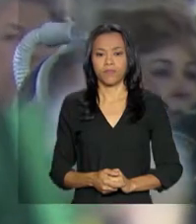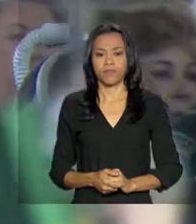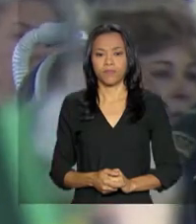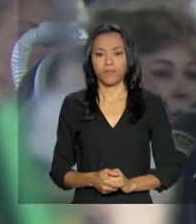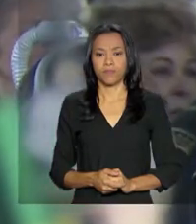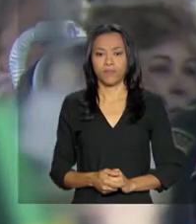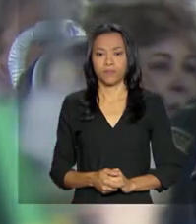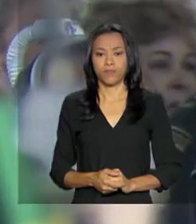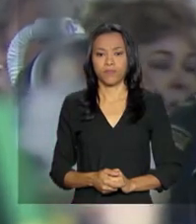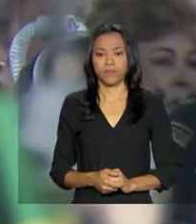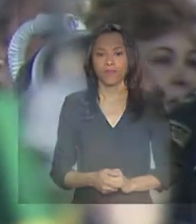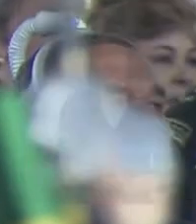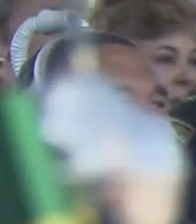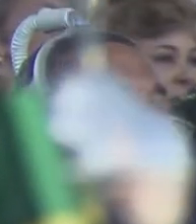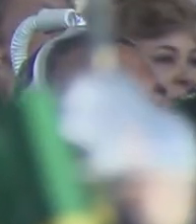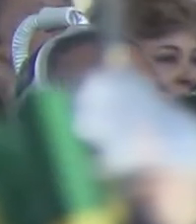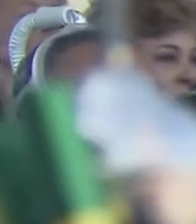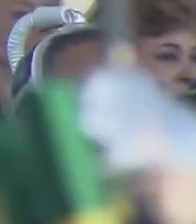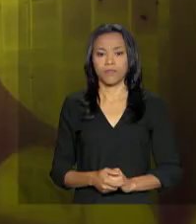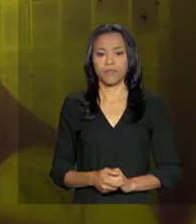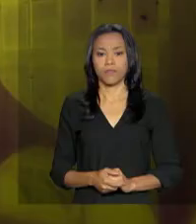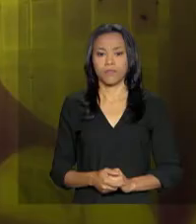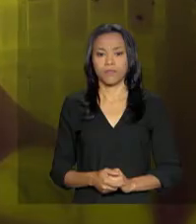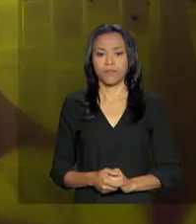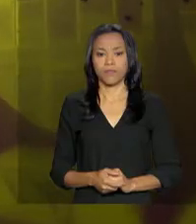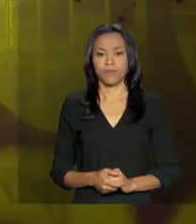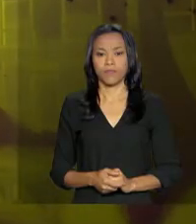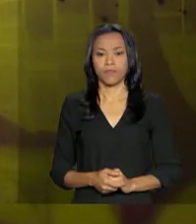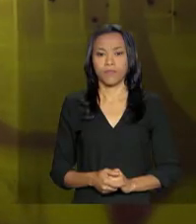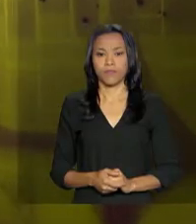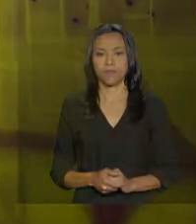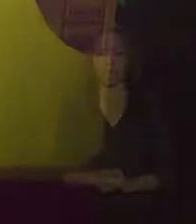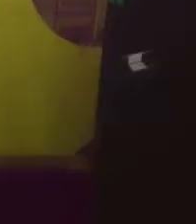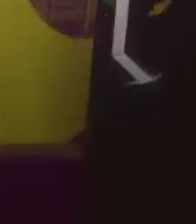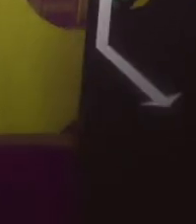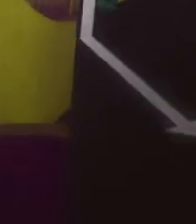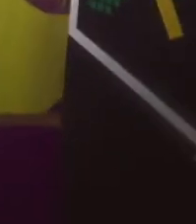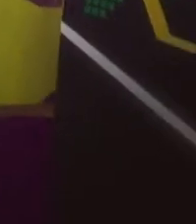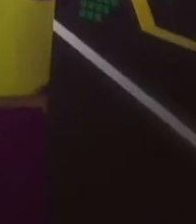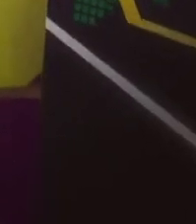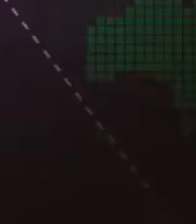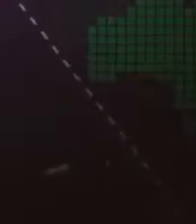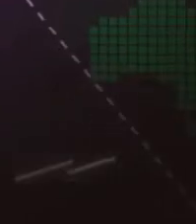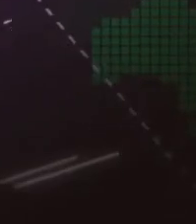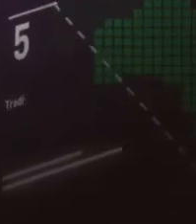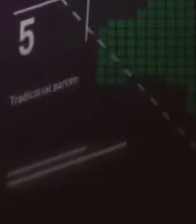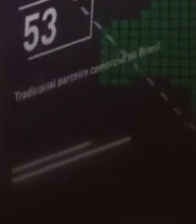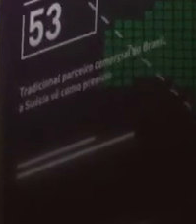Neste momento está sendo...